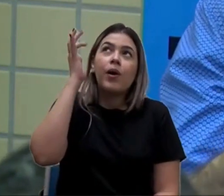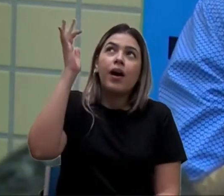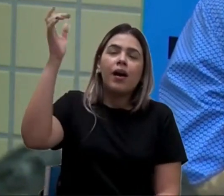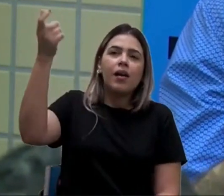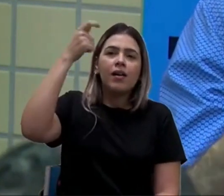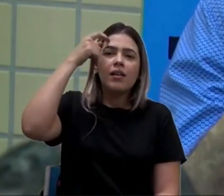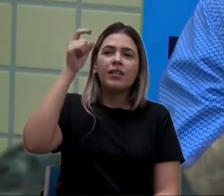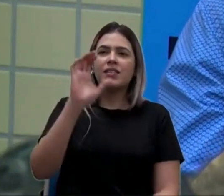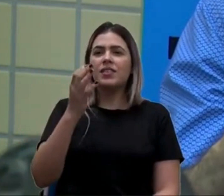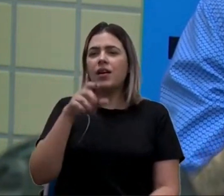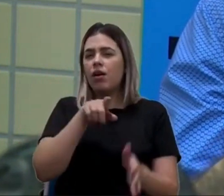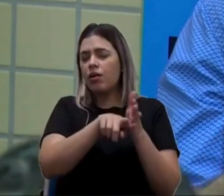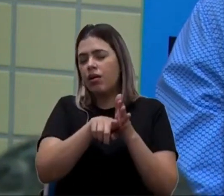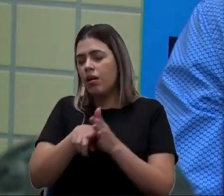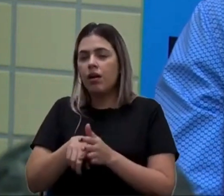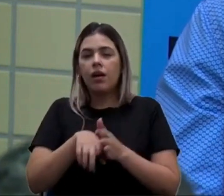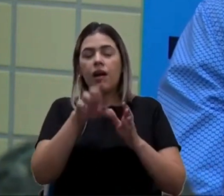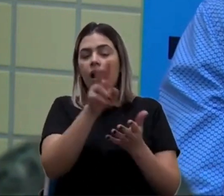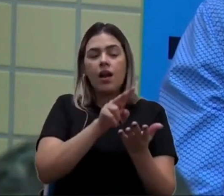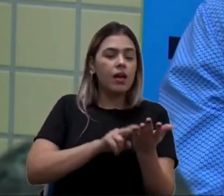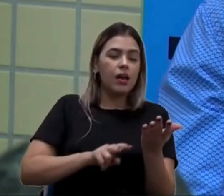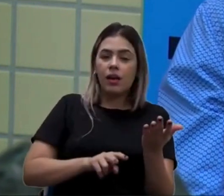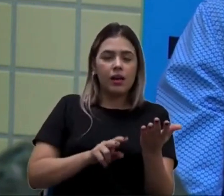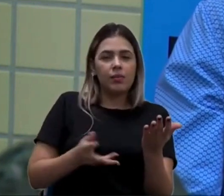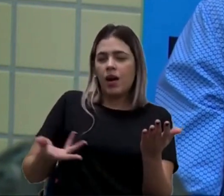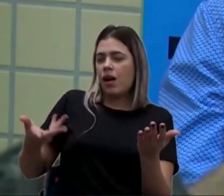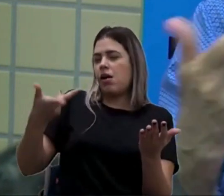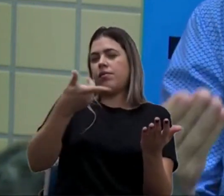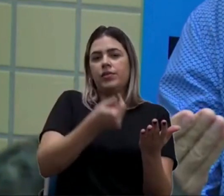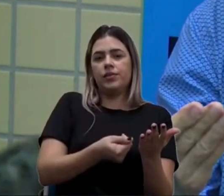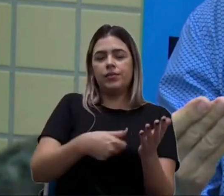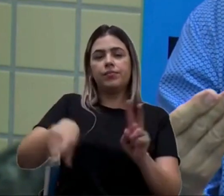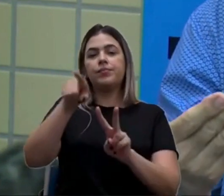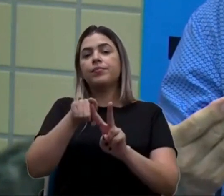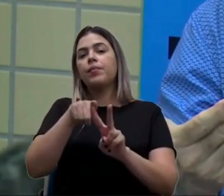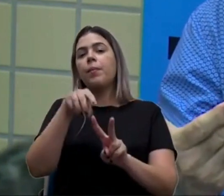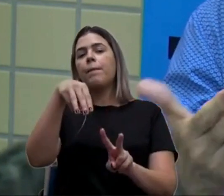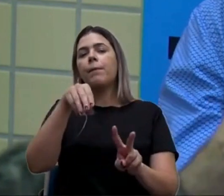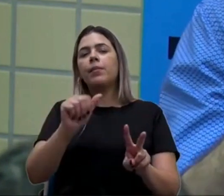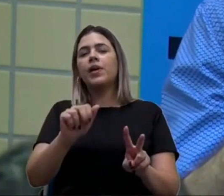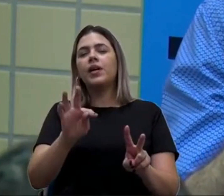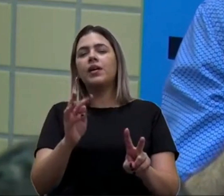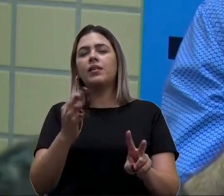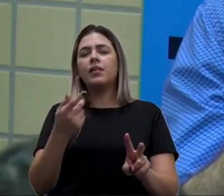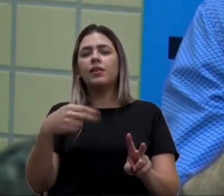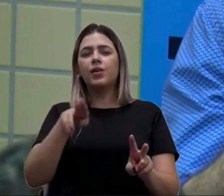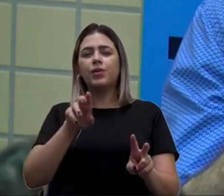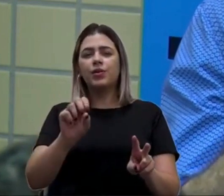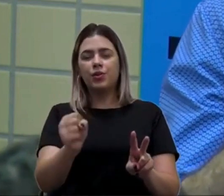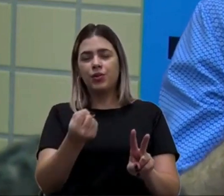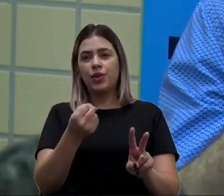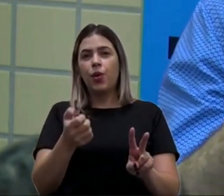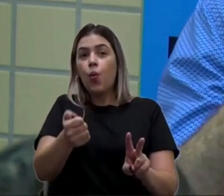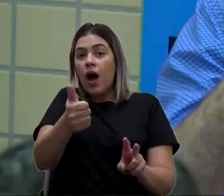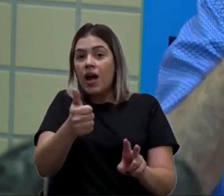científica ela lê é impressionante é incrível e o outro Mateus que tem quase a mesma idade dela